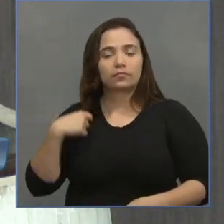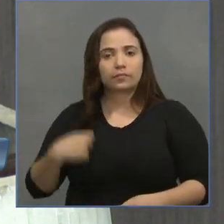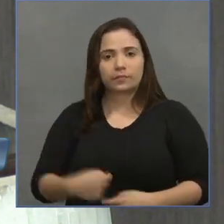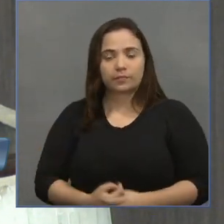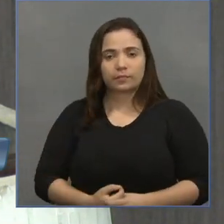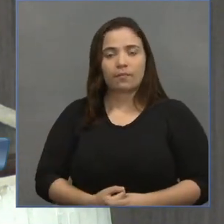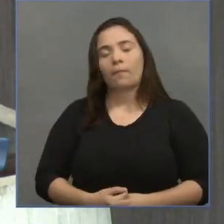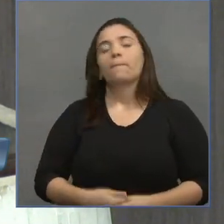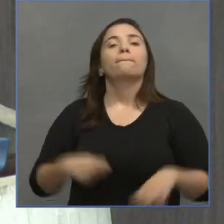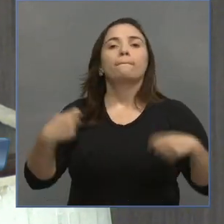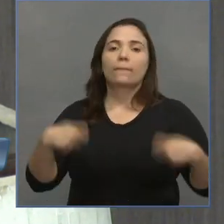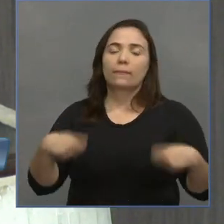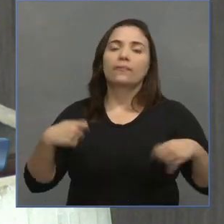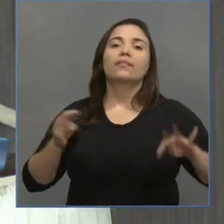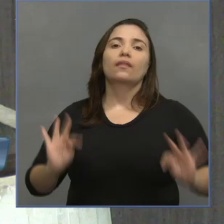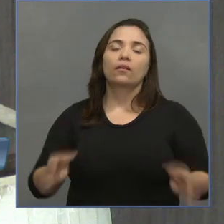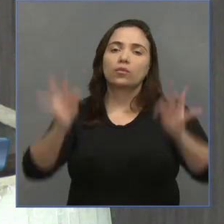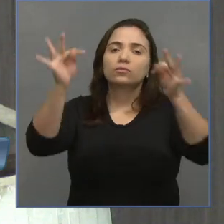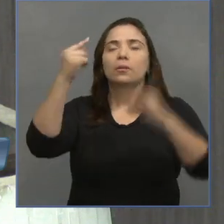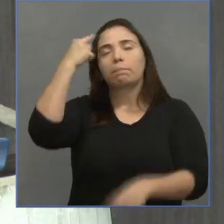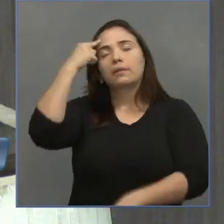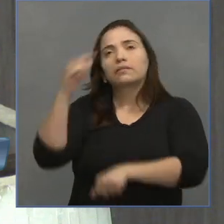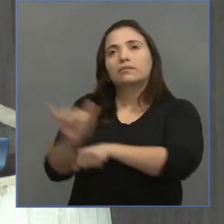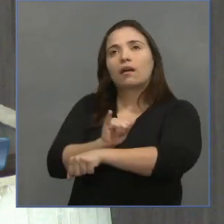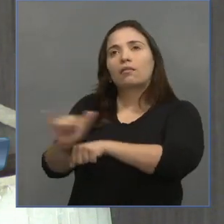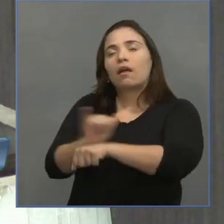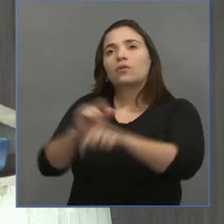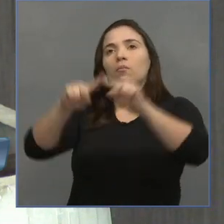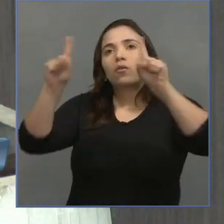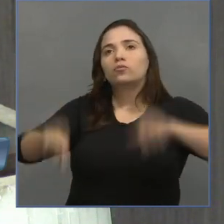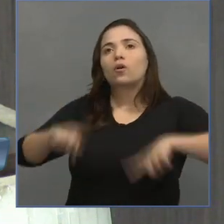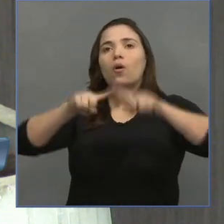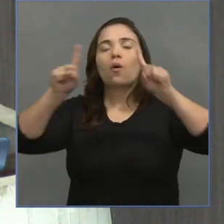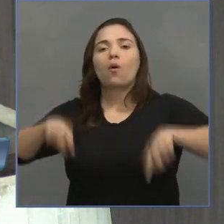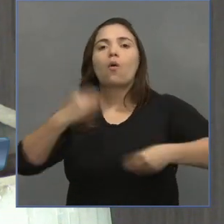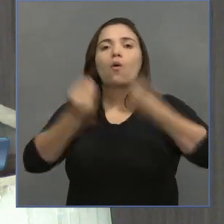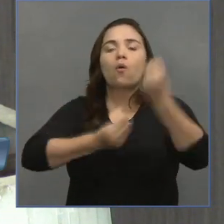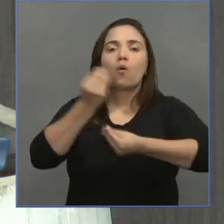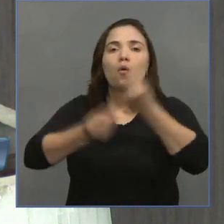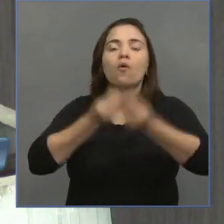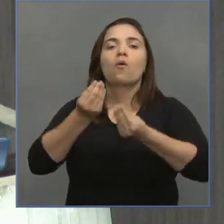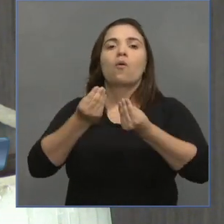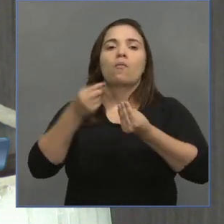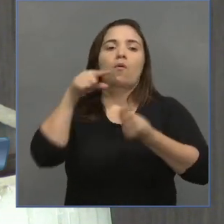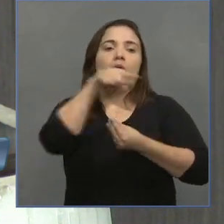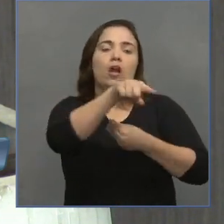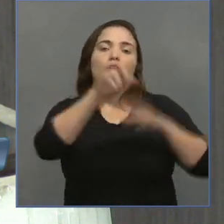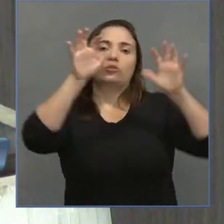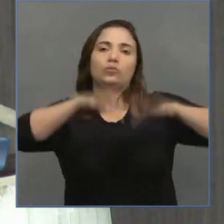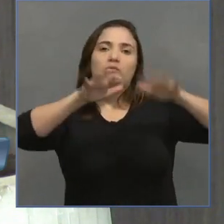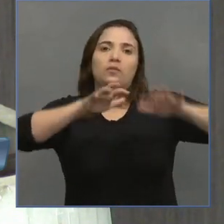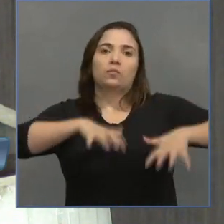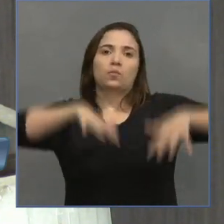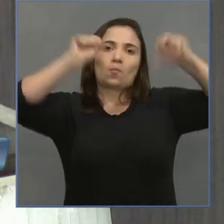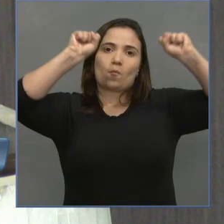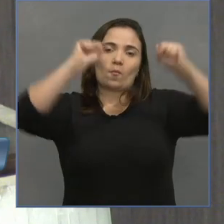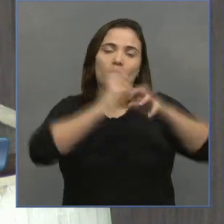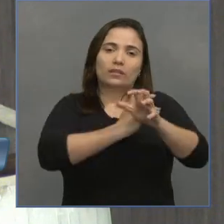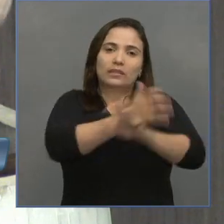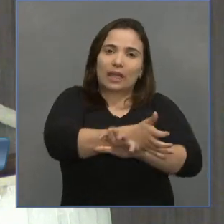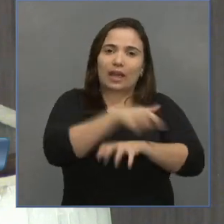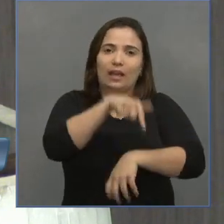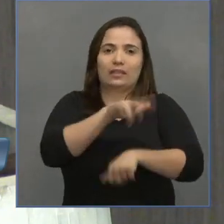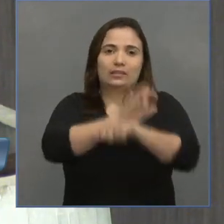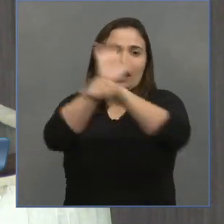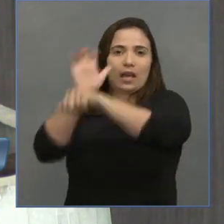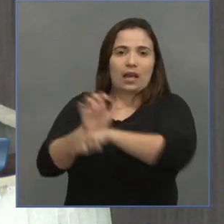conjunto de procedimentos, estratégias de convivência com o semiárido. O paradigma anterior,